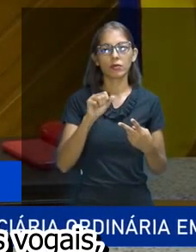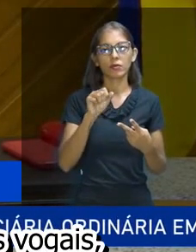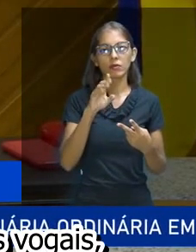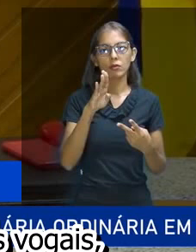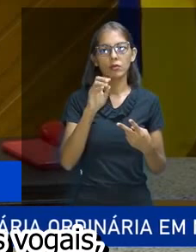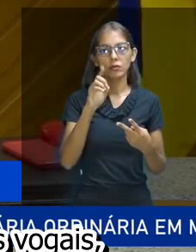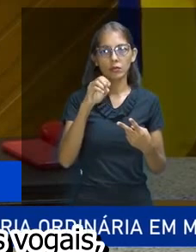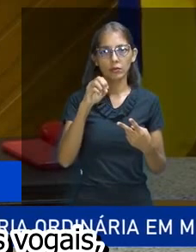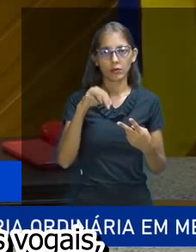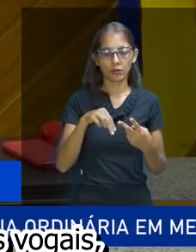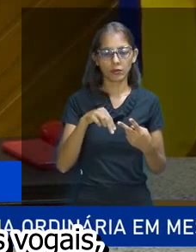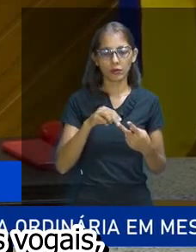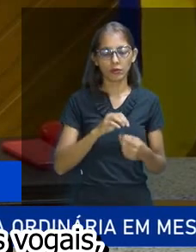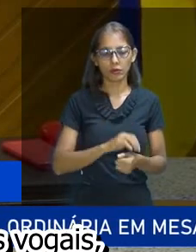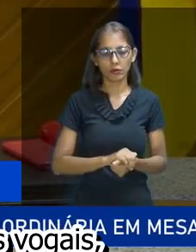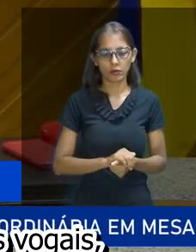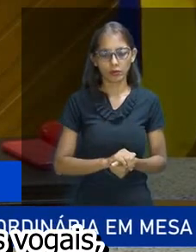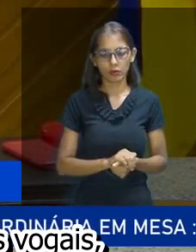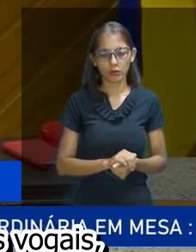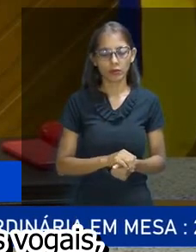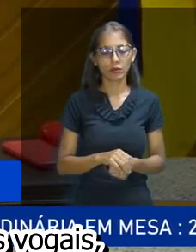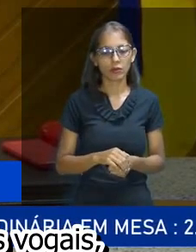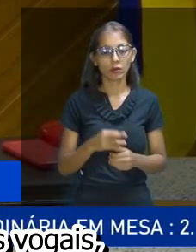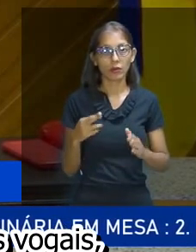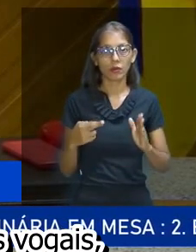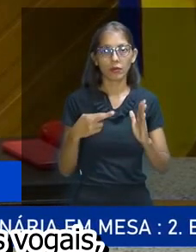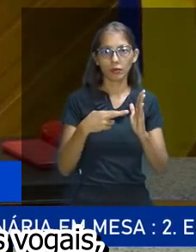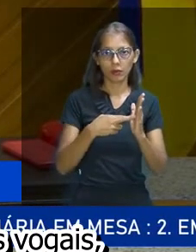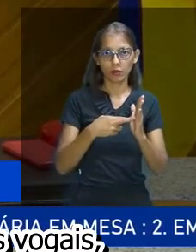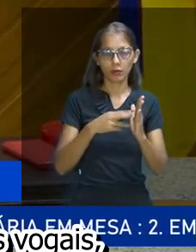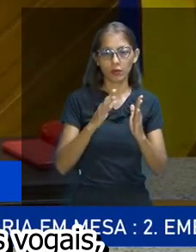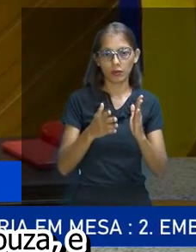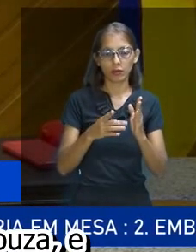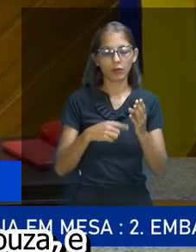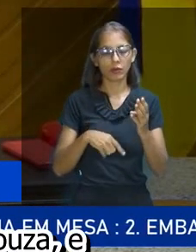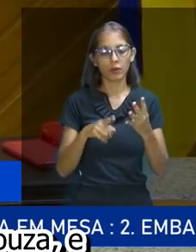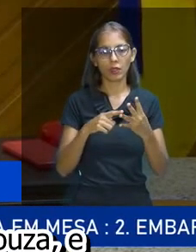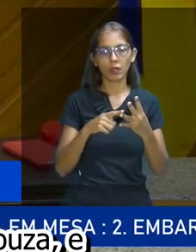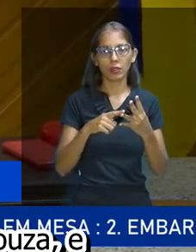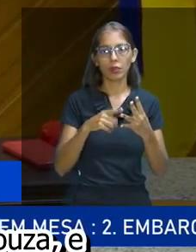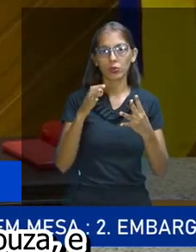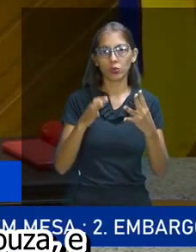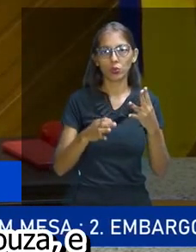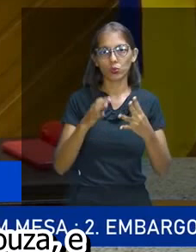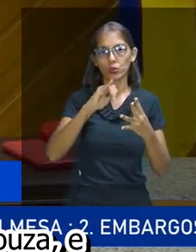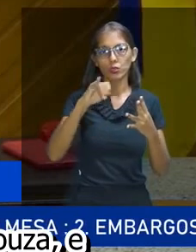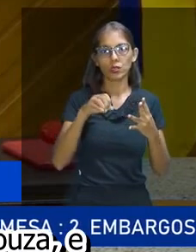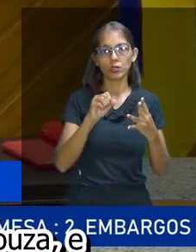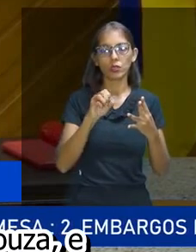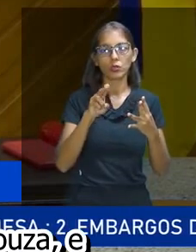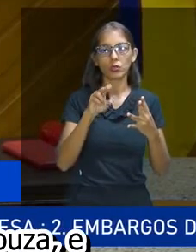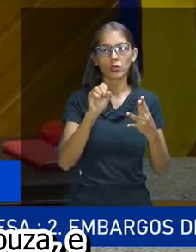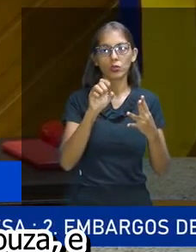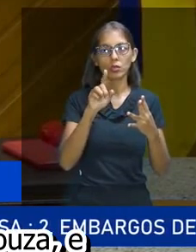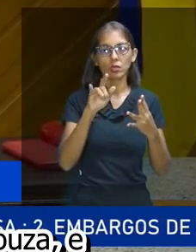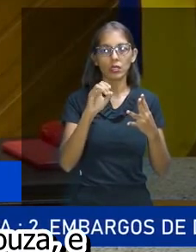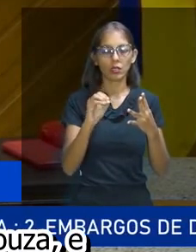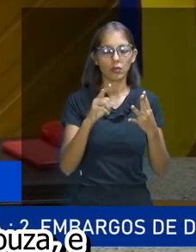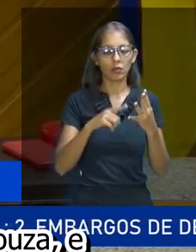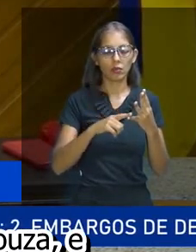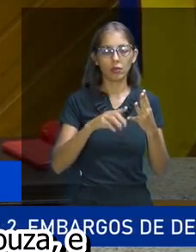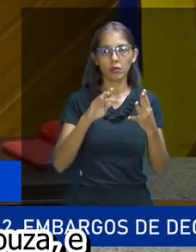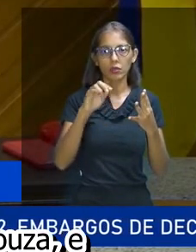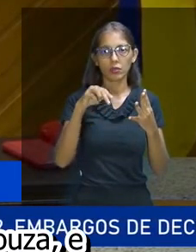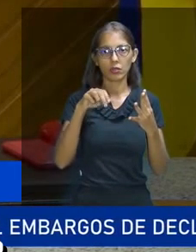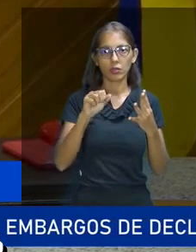a turma, além da ilustre relatora, os vogais, os juízes Juscelio Neto, Normandes Souza, Tina